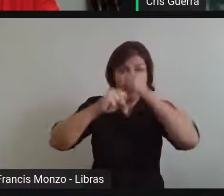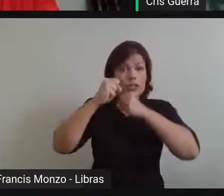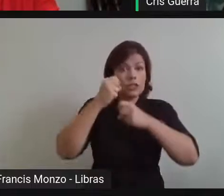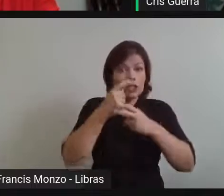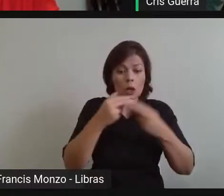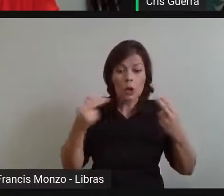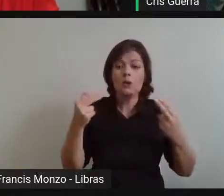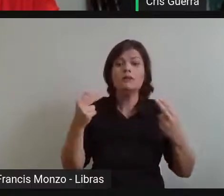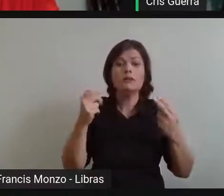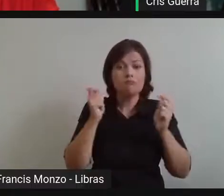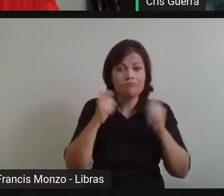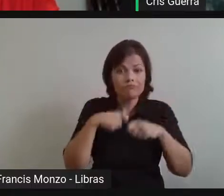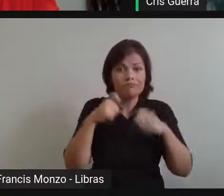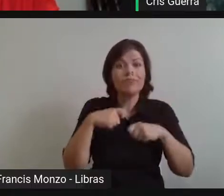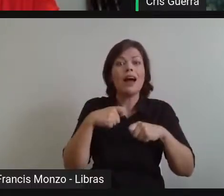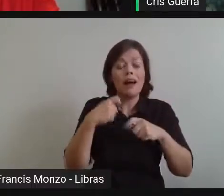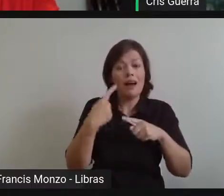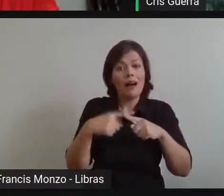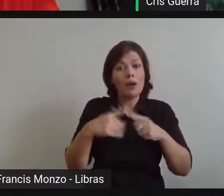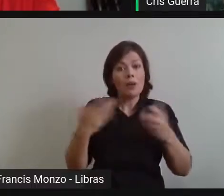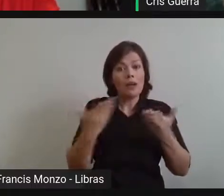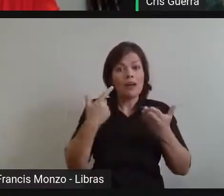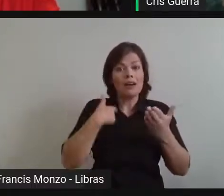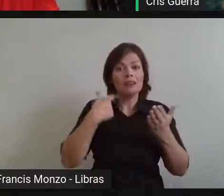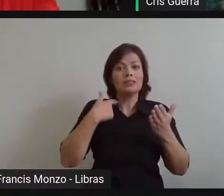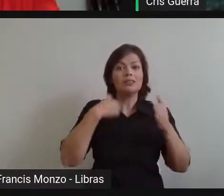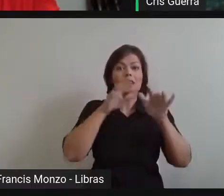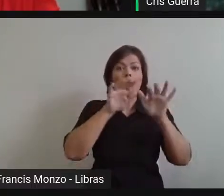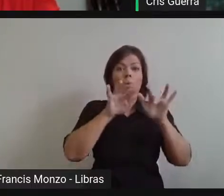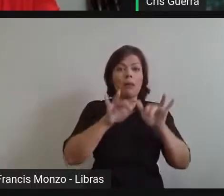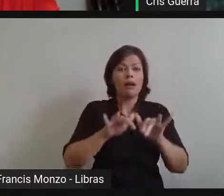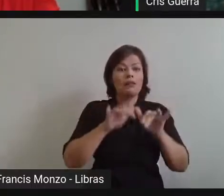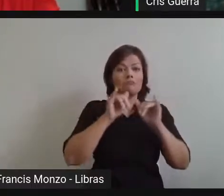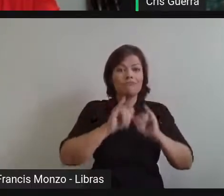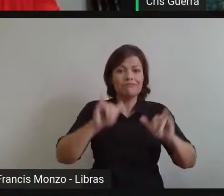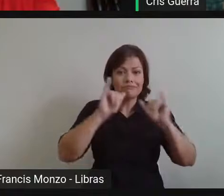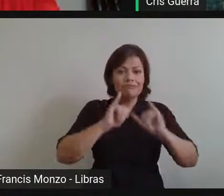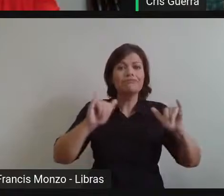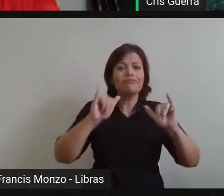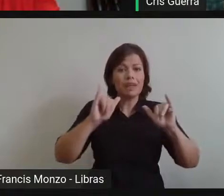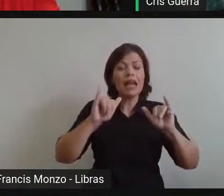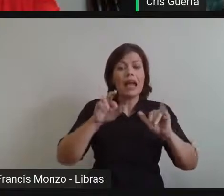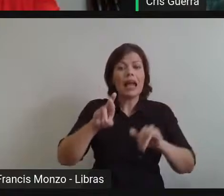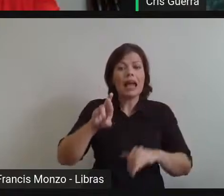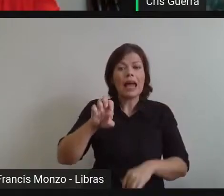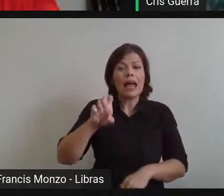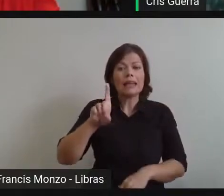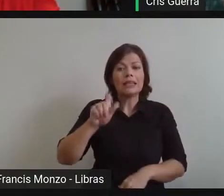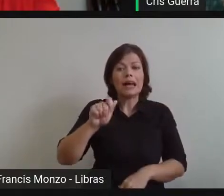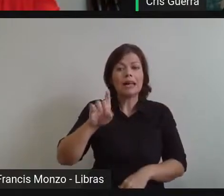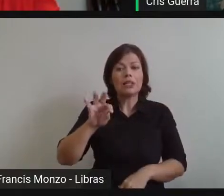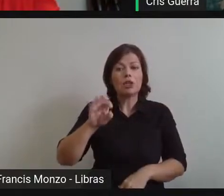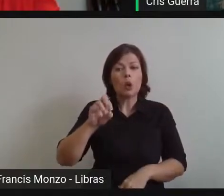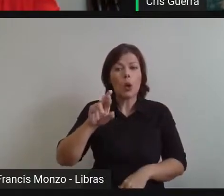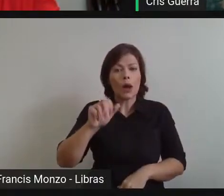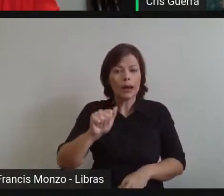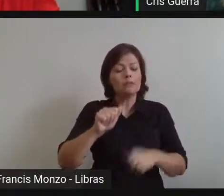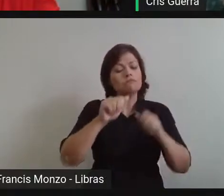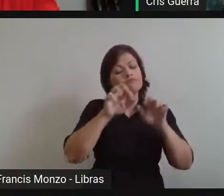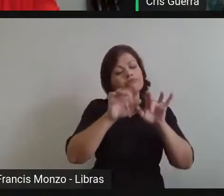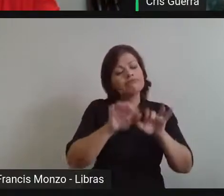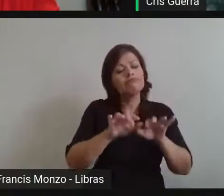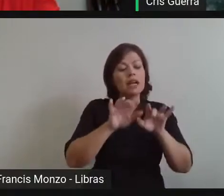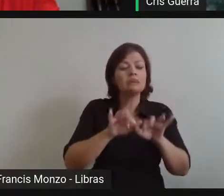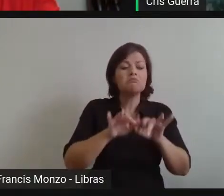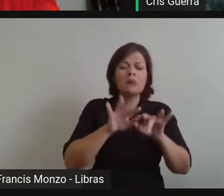né? Eu era redatora publicitária, nunca tinha tido a intenção, nem sonho de ser escritora,